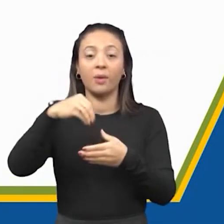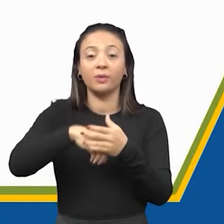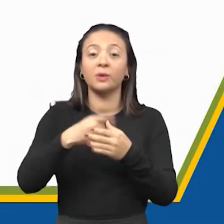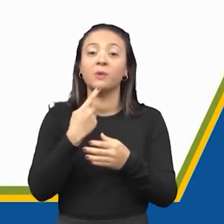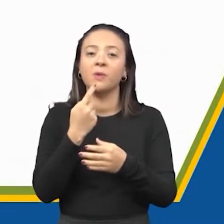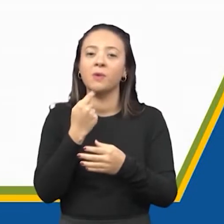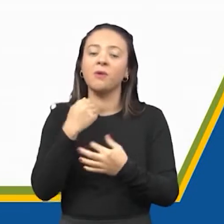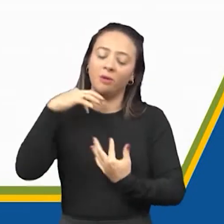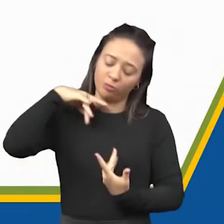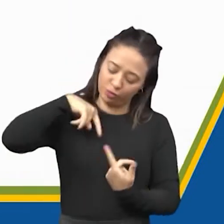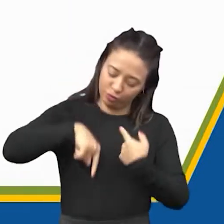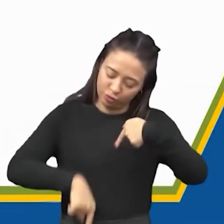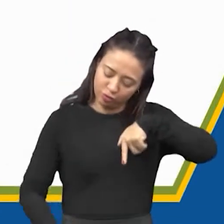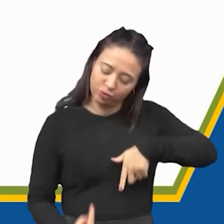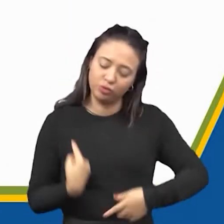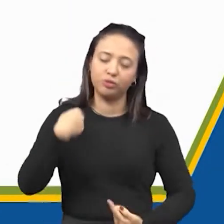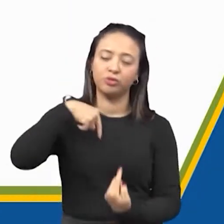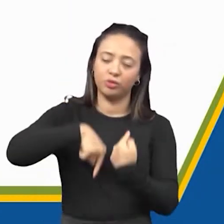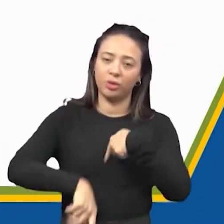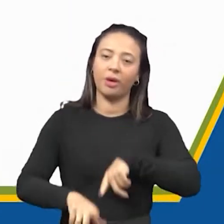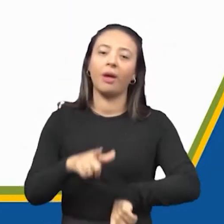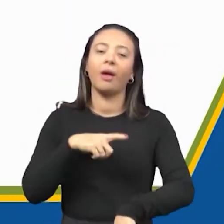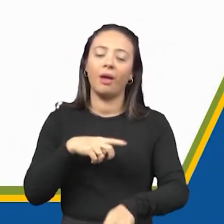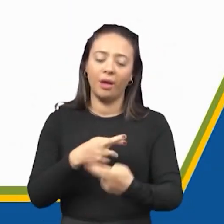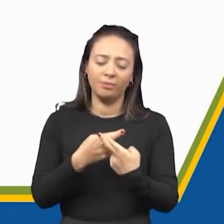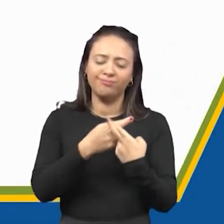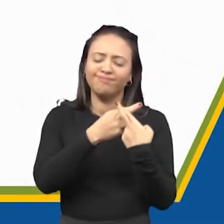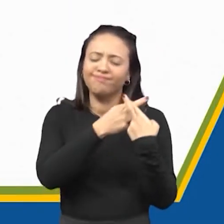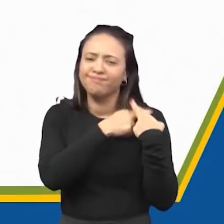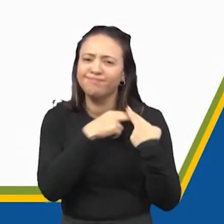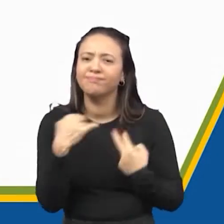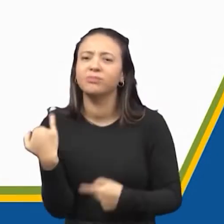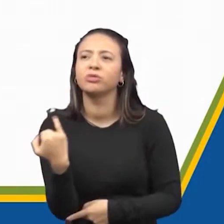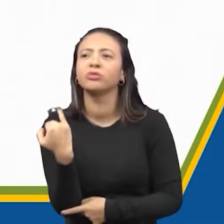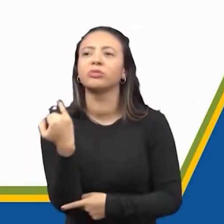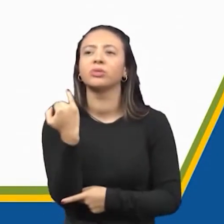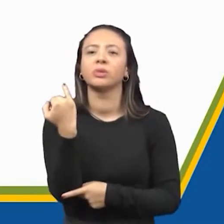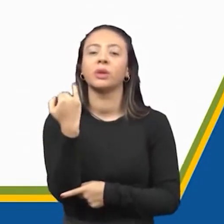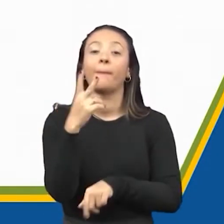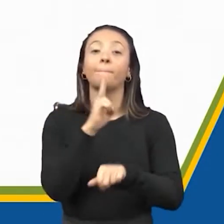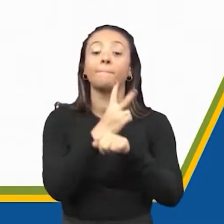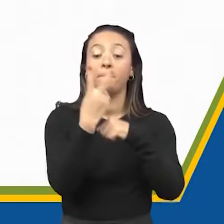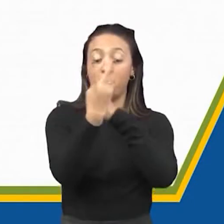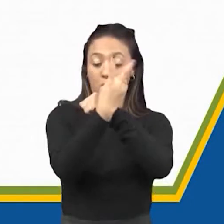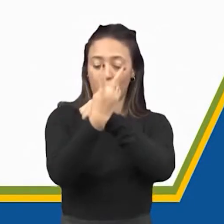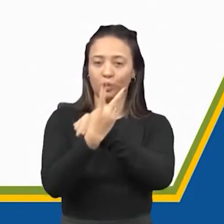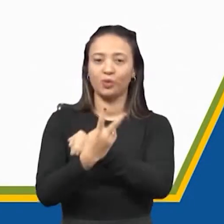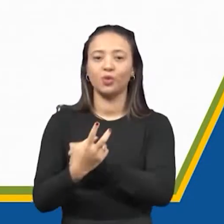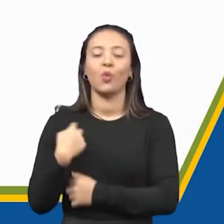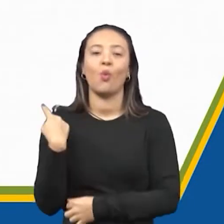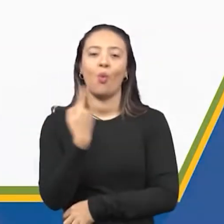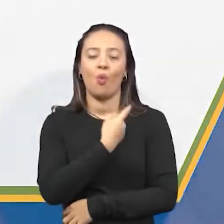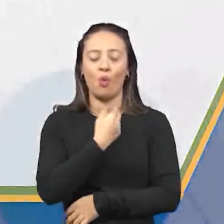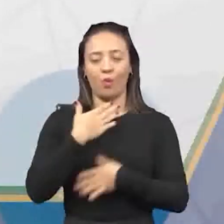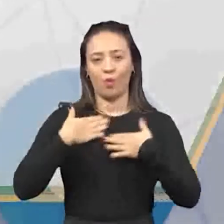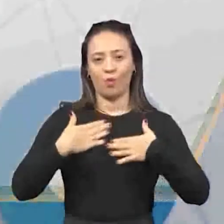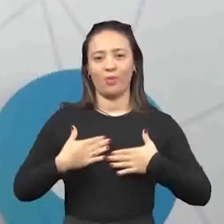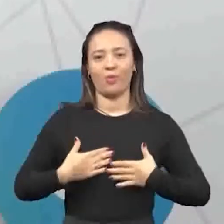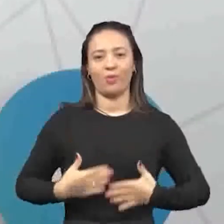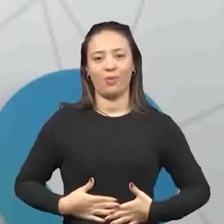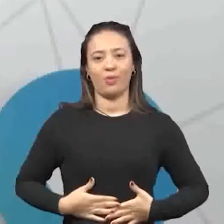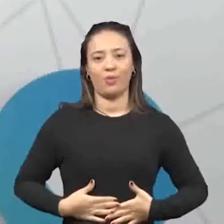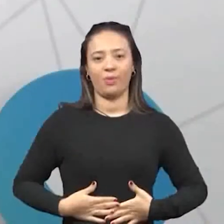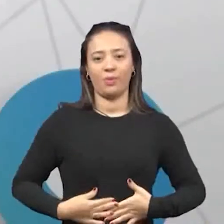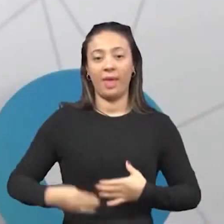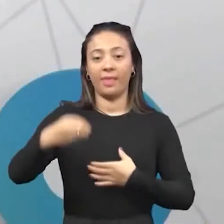nosso corpo. E tem um papel importantíssimo com relação à defesa, à imunidade, porque é no